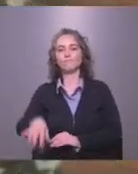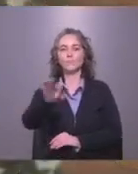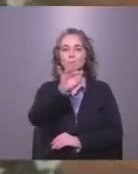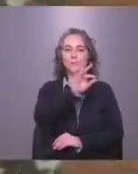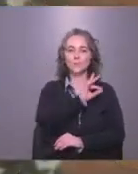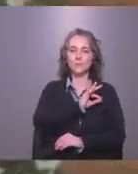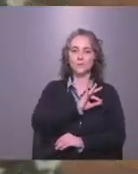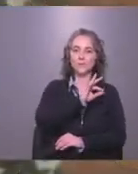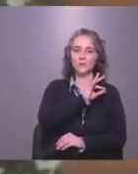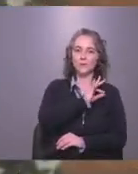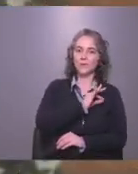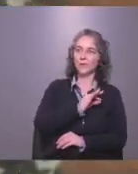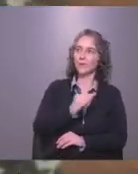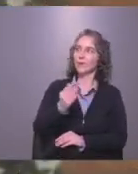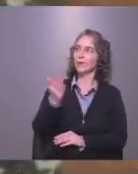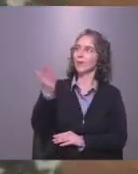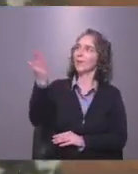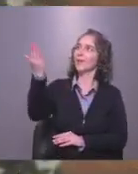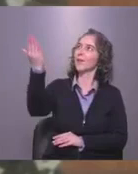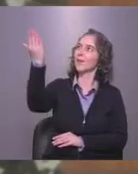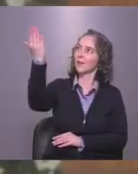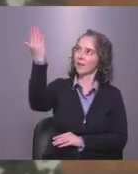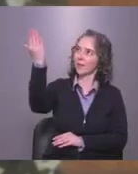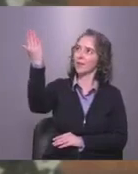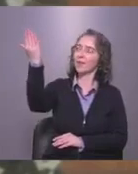Ditosos os que temem o